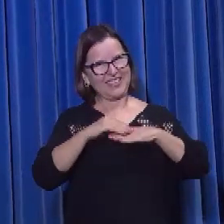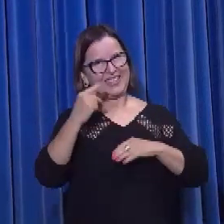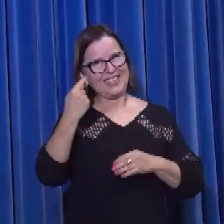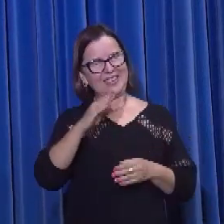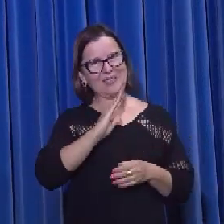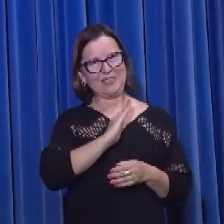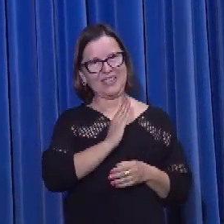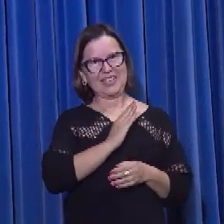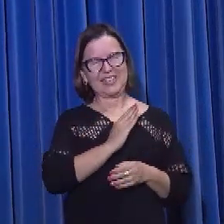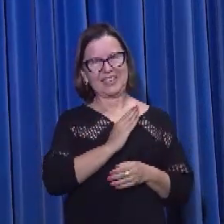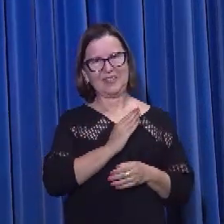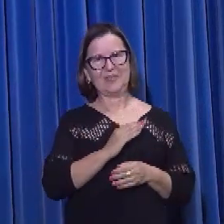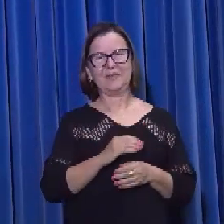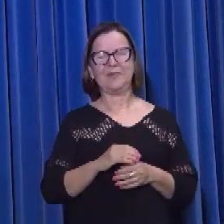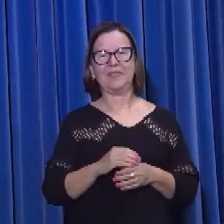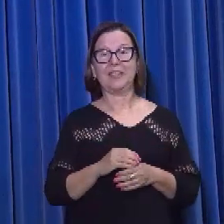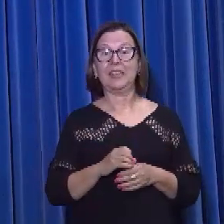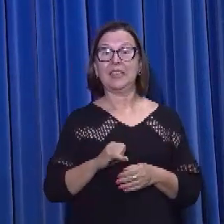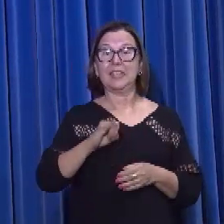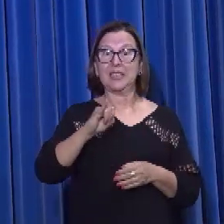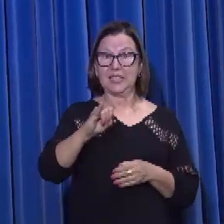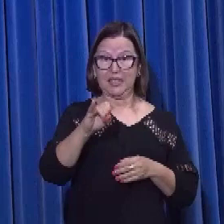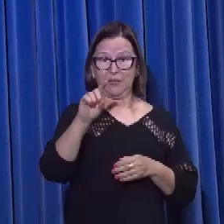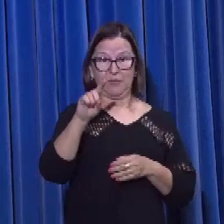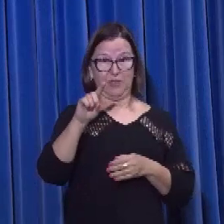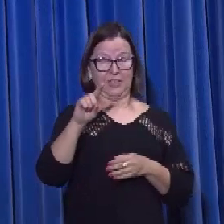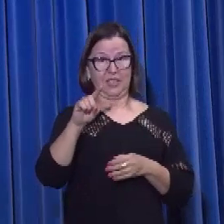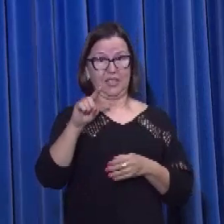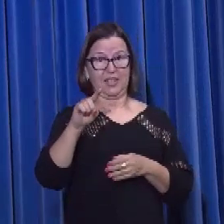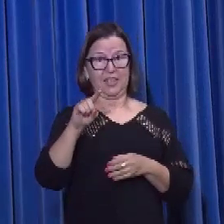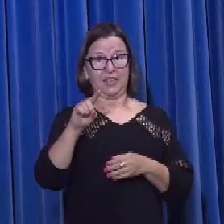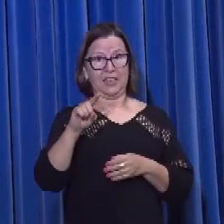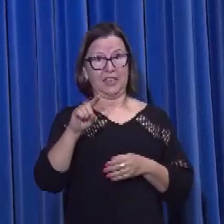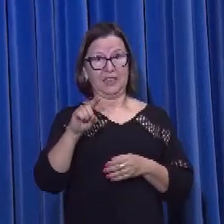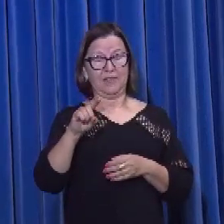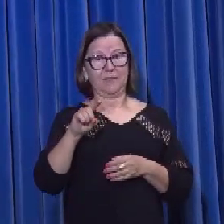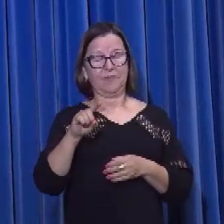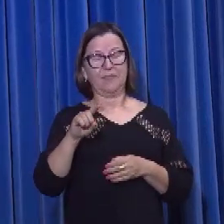não alcançou, clame a Deus, para que Ele possa